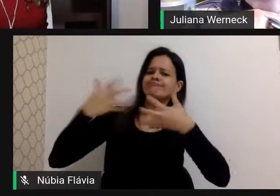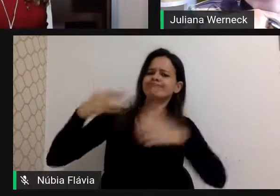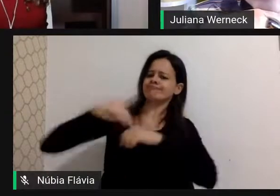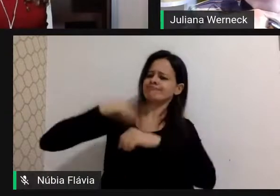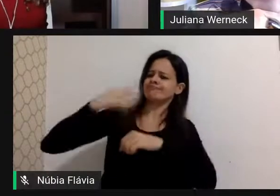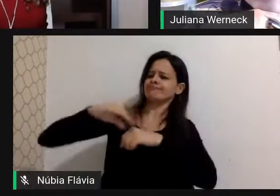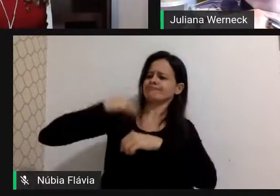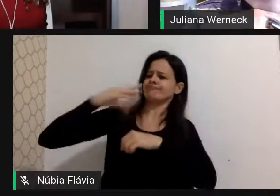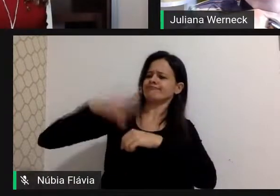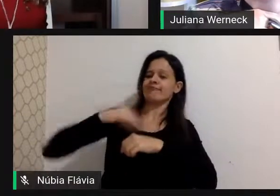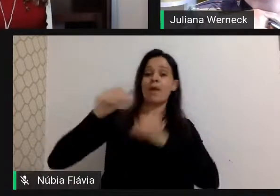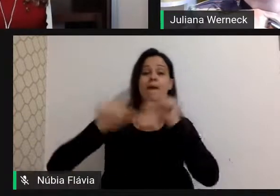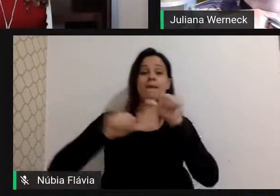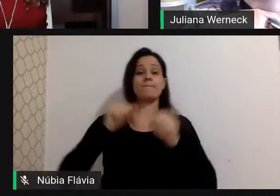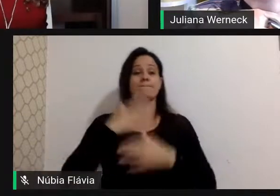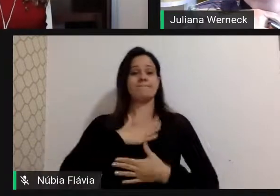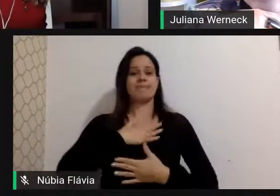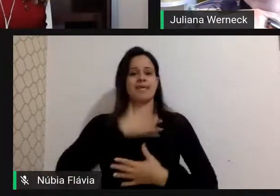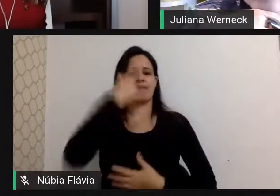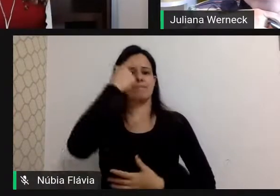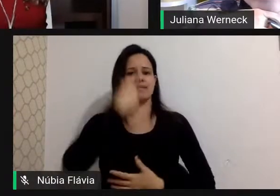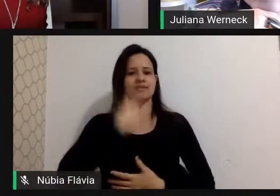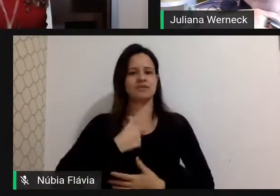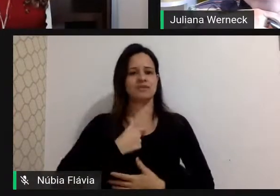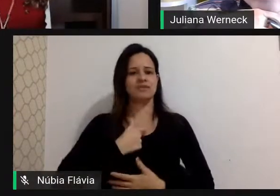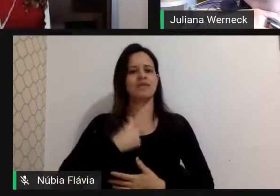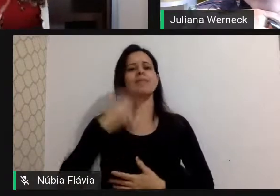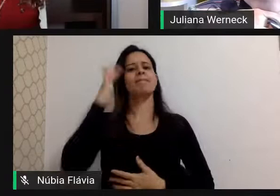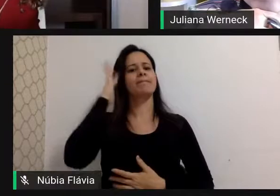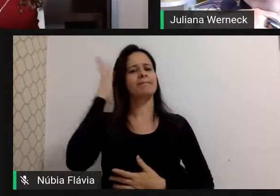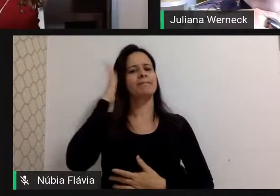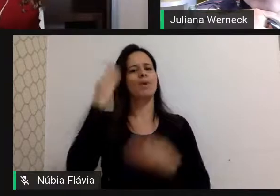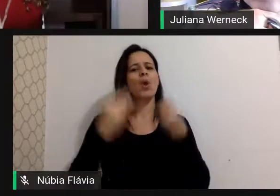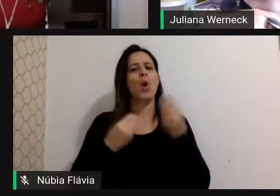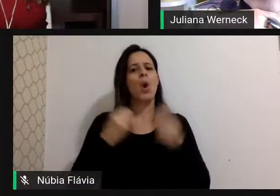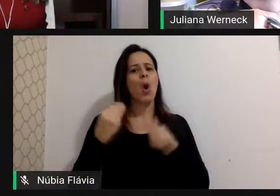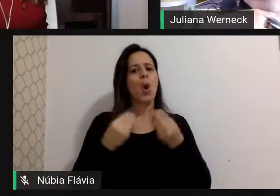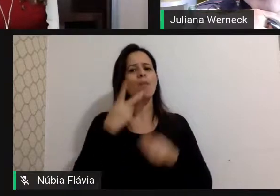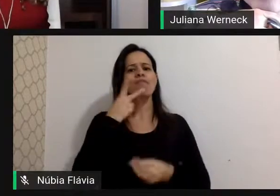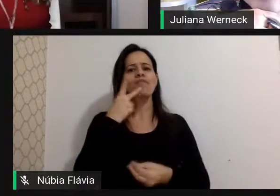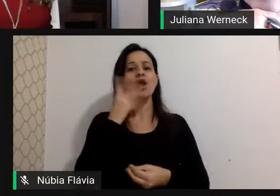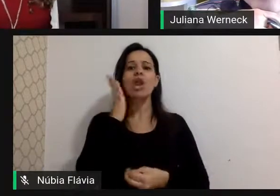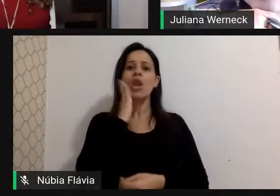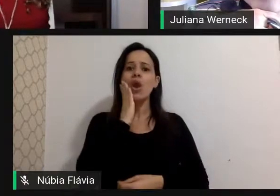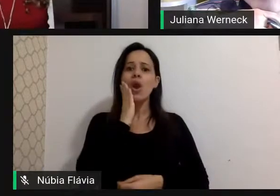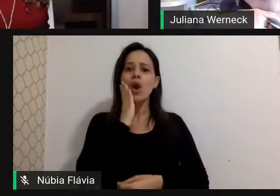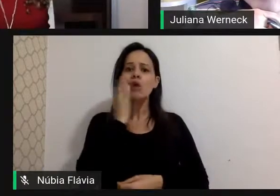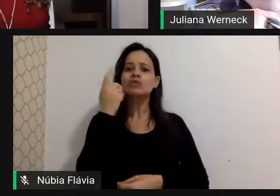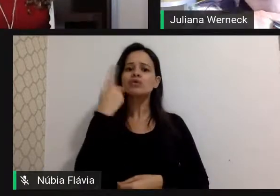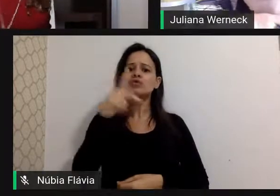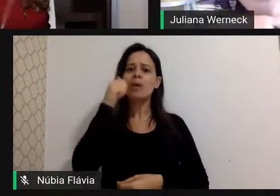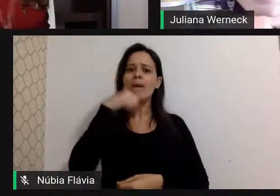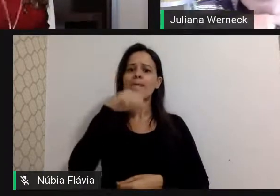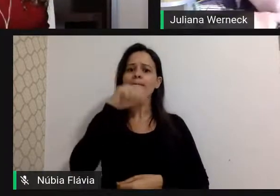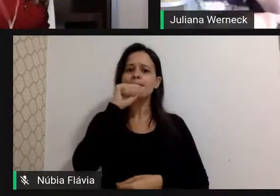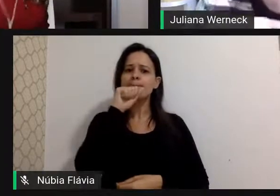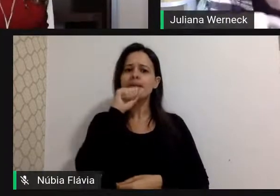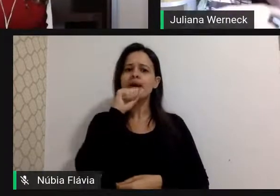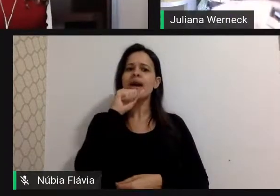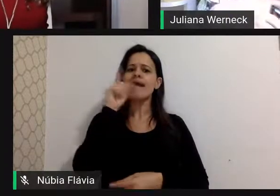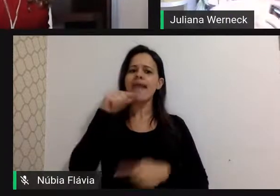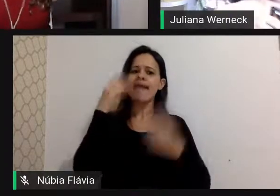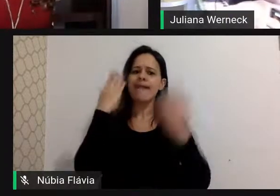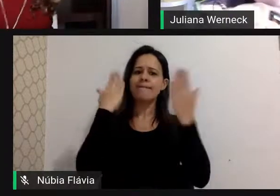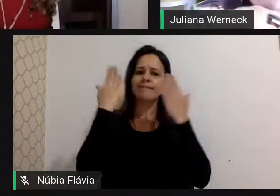hoje. E eles me ajudaram muito nessa questão. Tem gente que brinca assim, nossa, mas sua mãe é coach, seu pai é psicólogo. Não, gente,